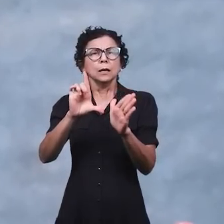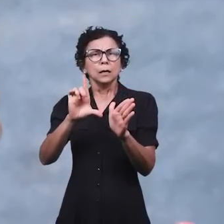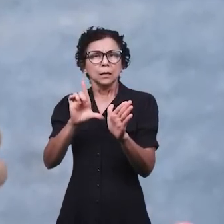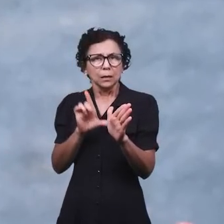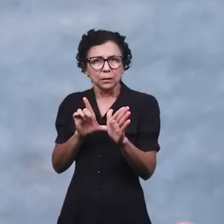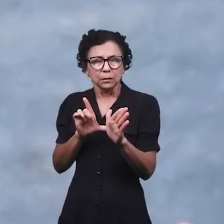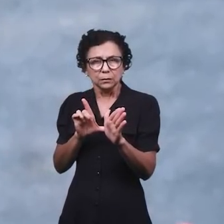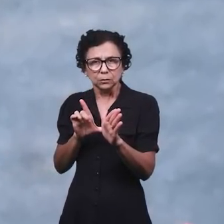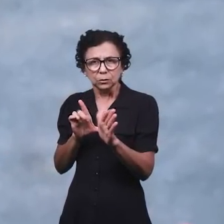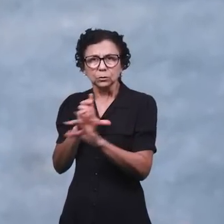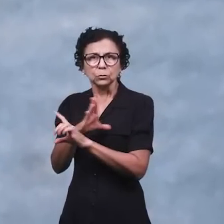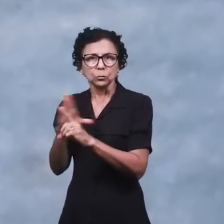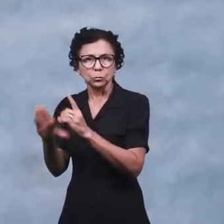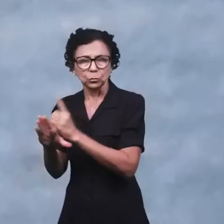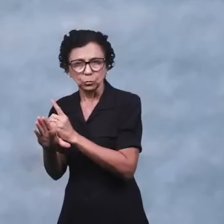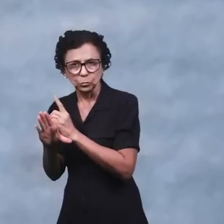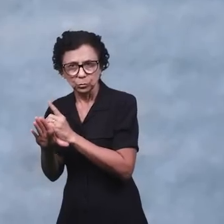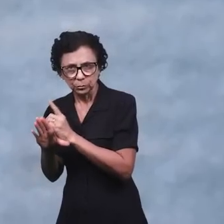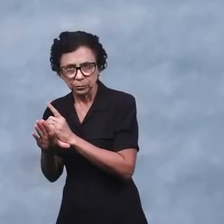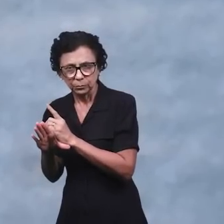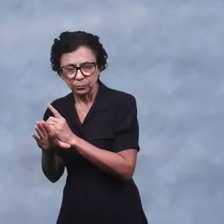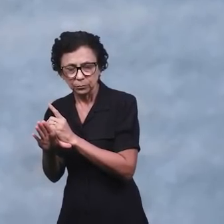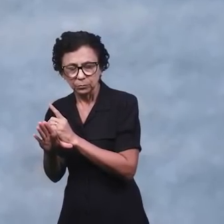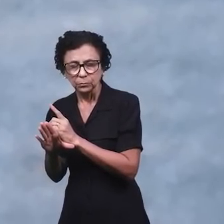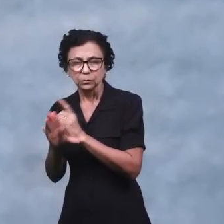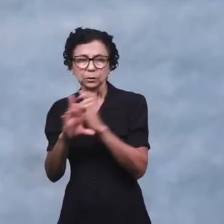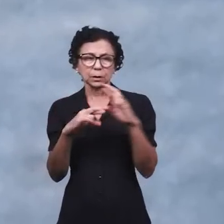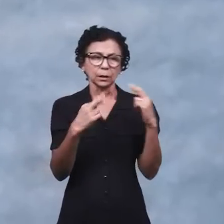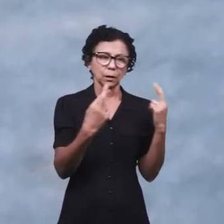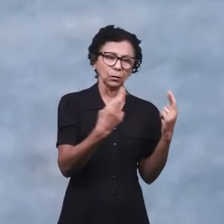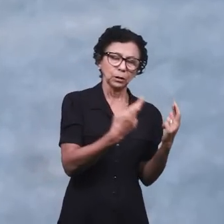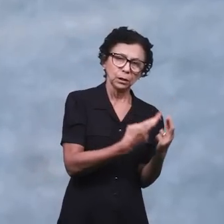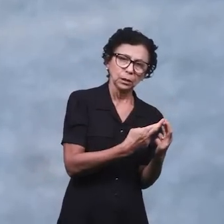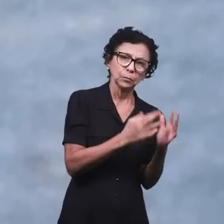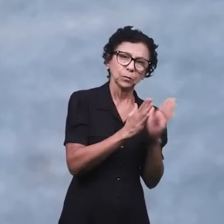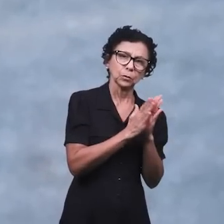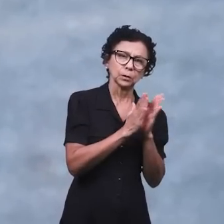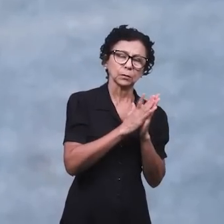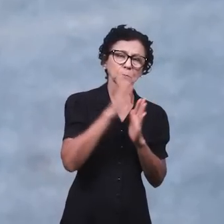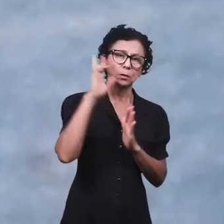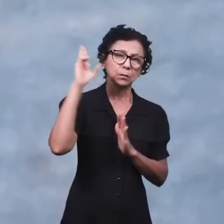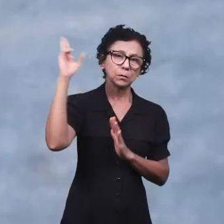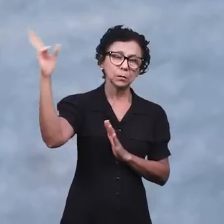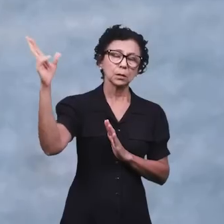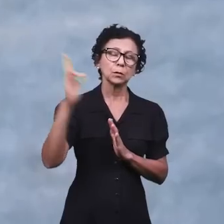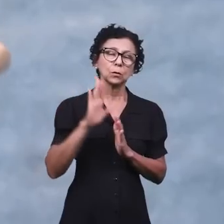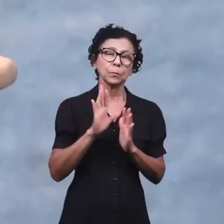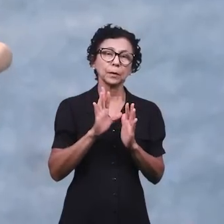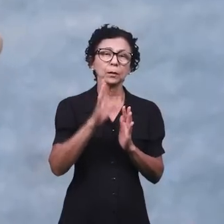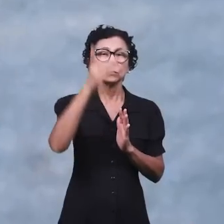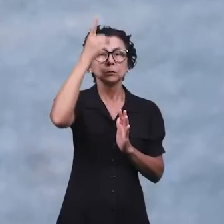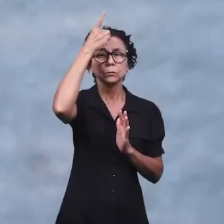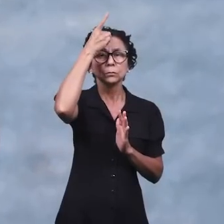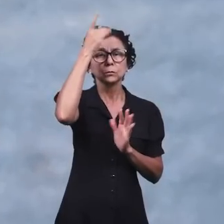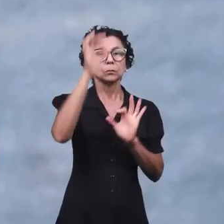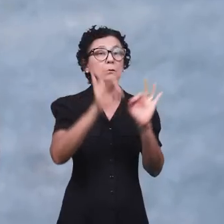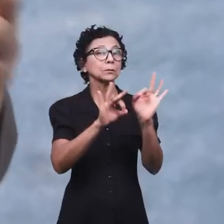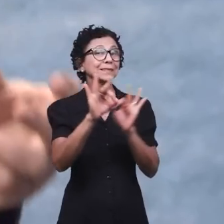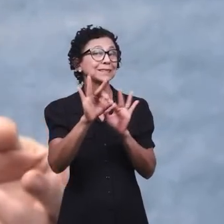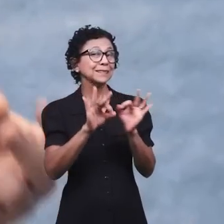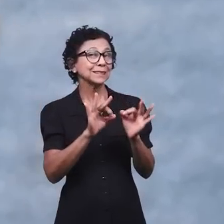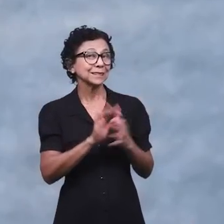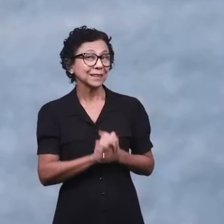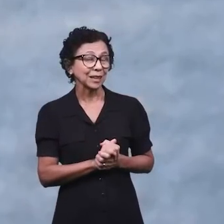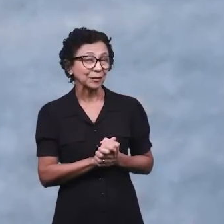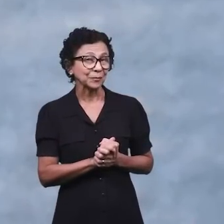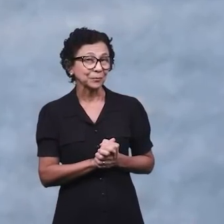acontece antes do momento do culto, um período antes, e nós nos reunimos ali, buscamos ao Senhor para colocar em ordem os dons que o